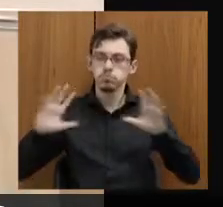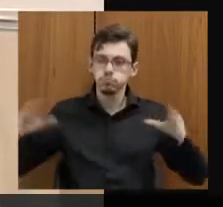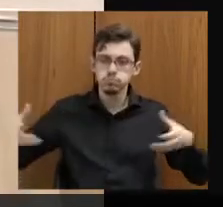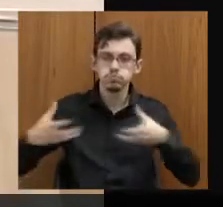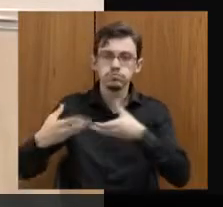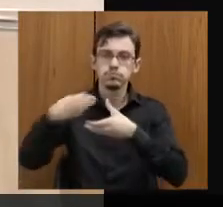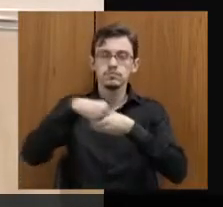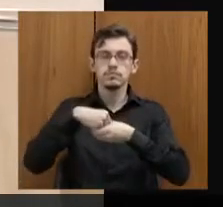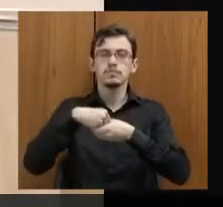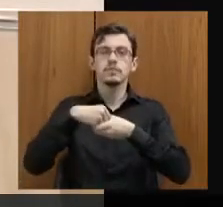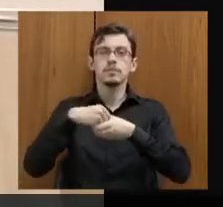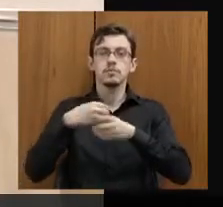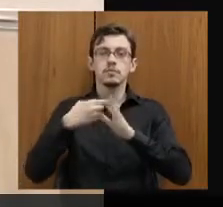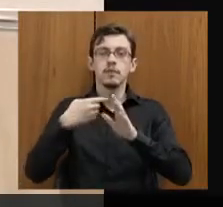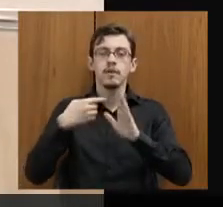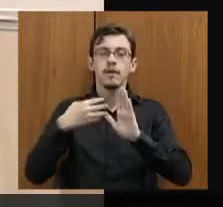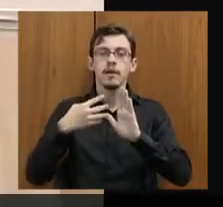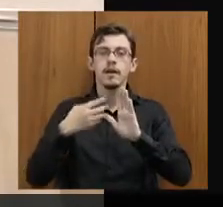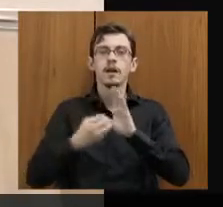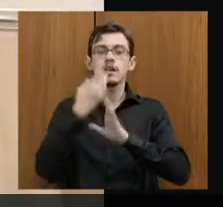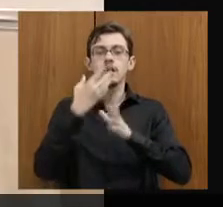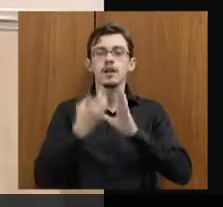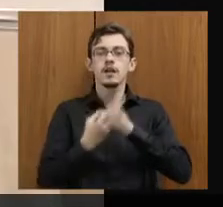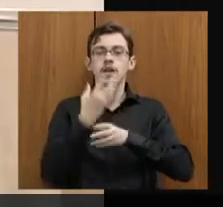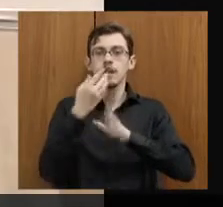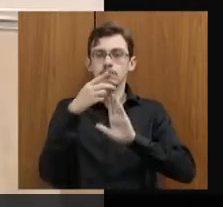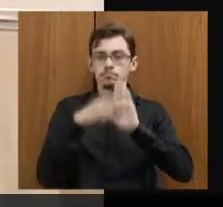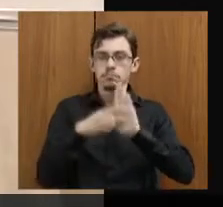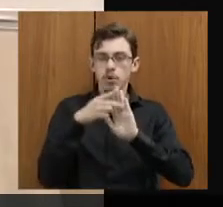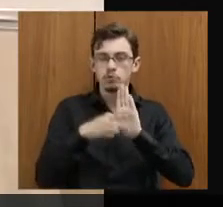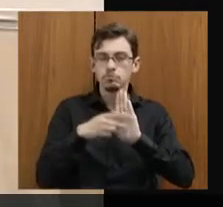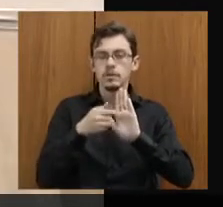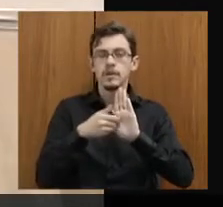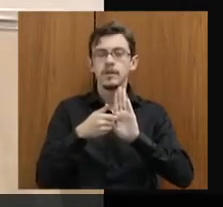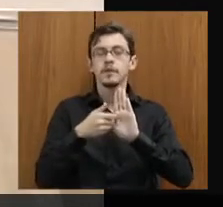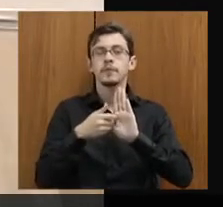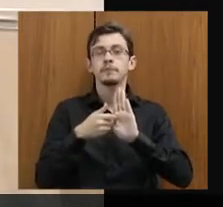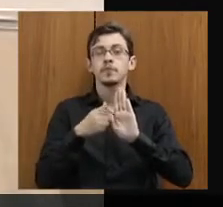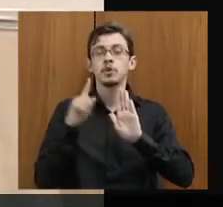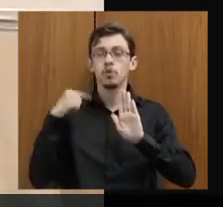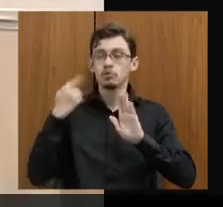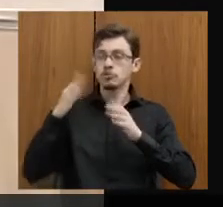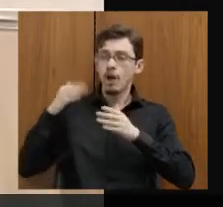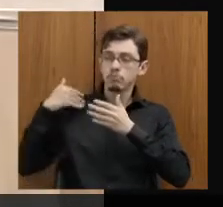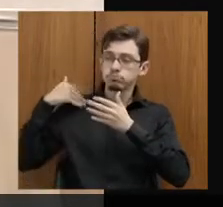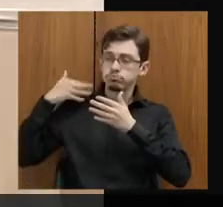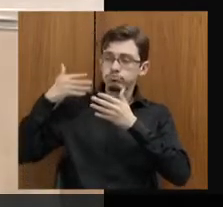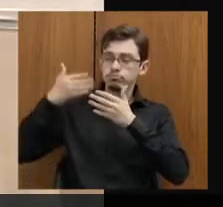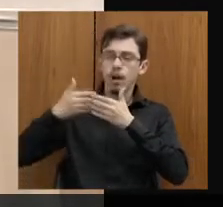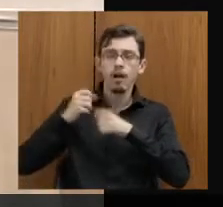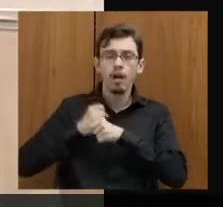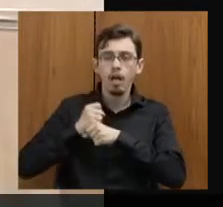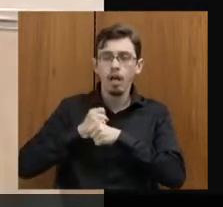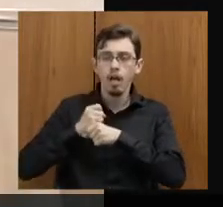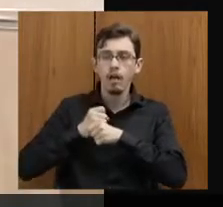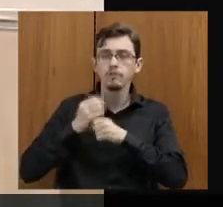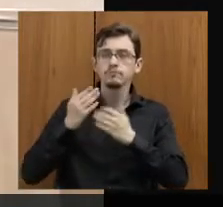forma teve impactos é dentro aí no que foi presenteado tem sido fechado ao longo dos anos a